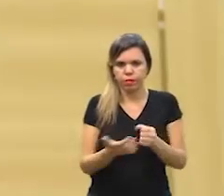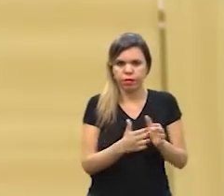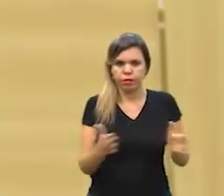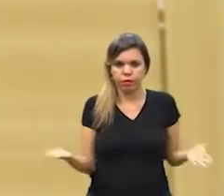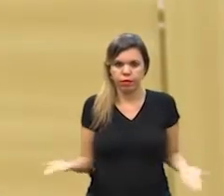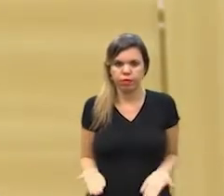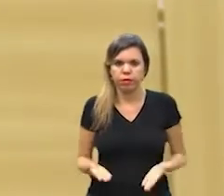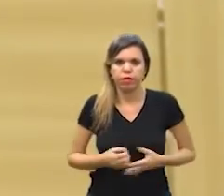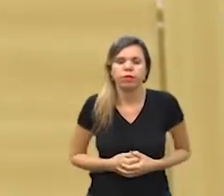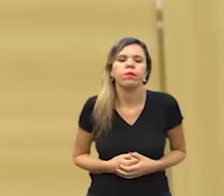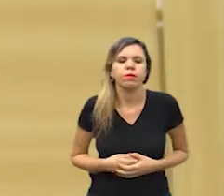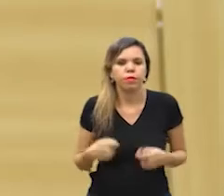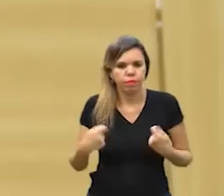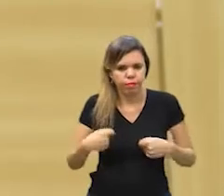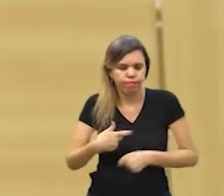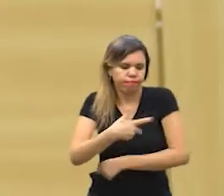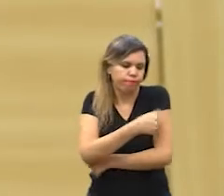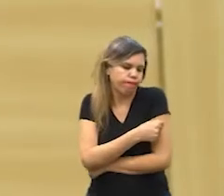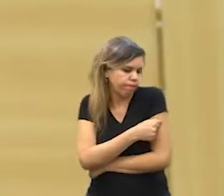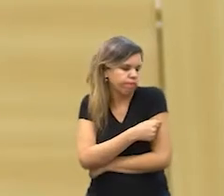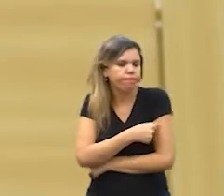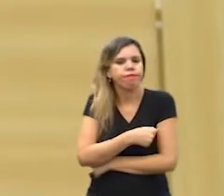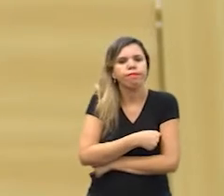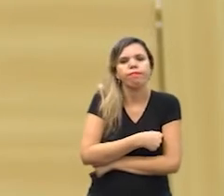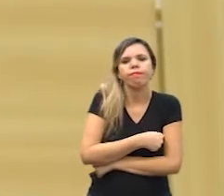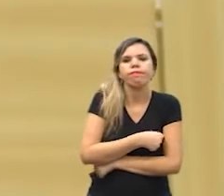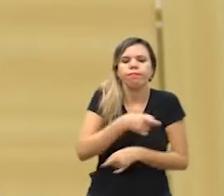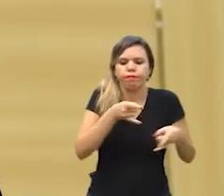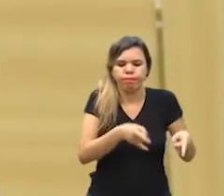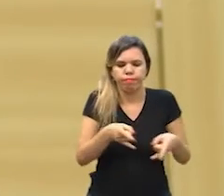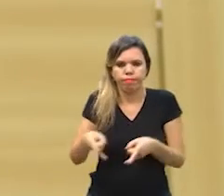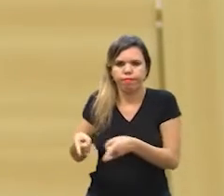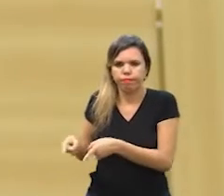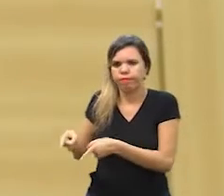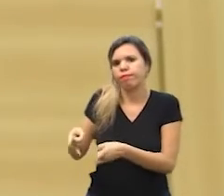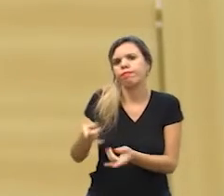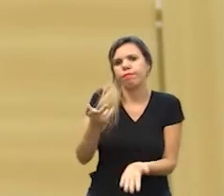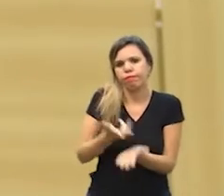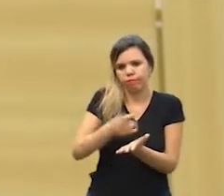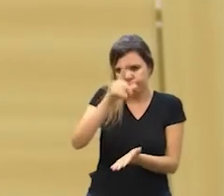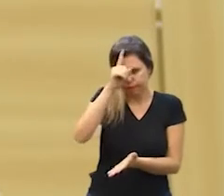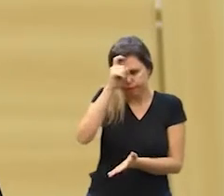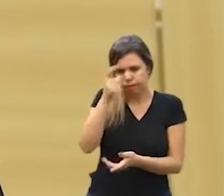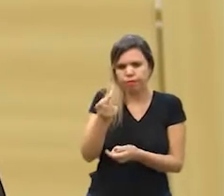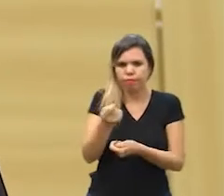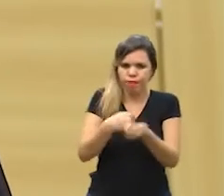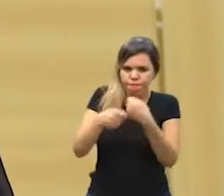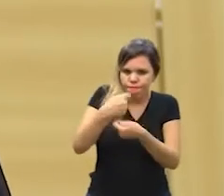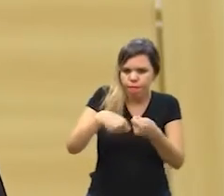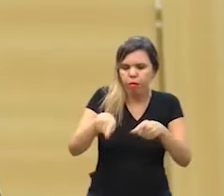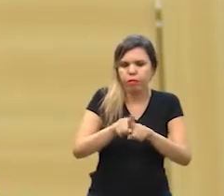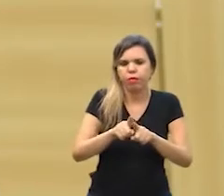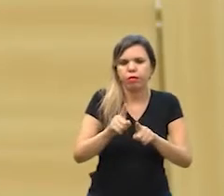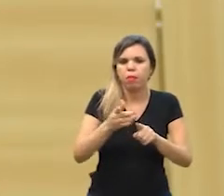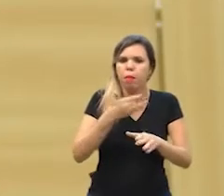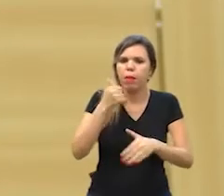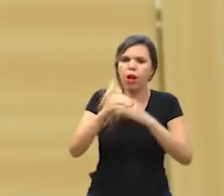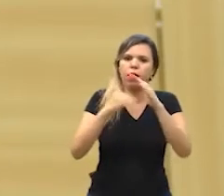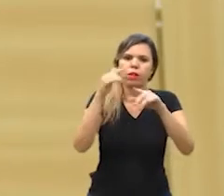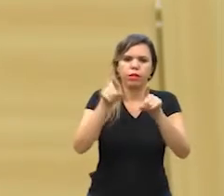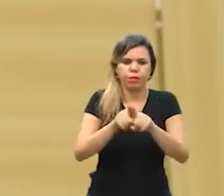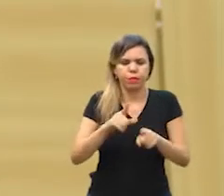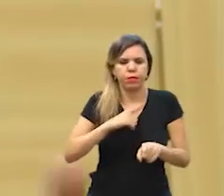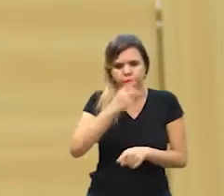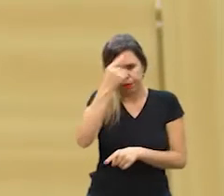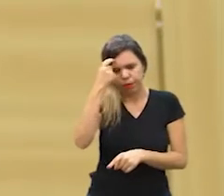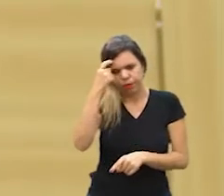de pandemia em que se carece de vacinas, leitos de hospitais, economia precisando ser